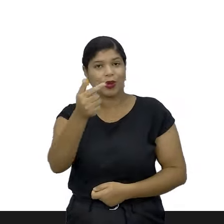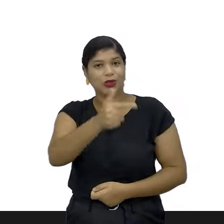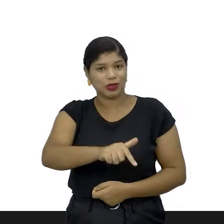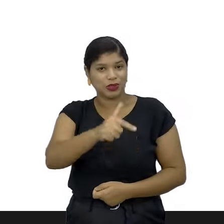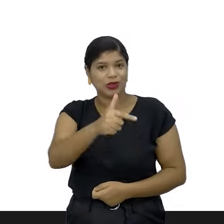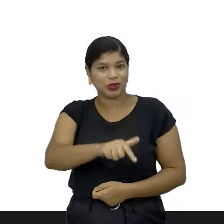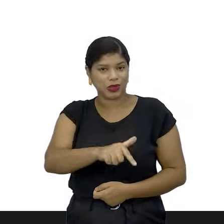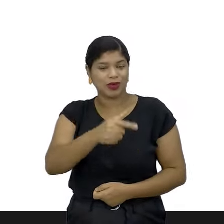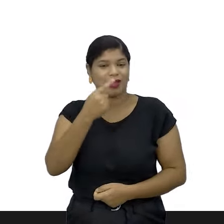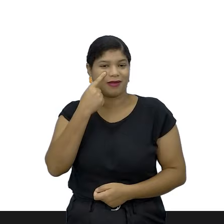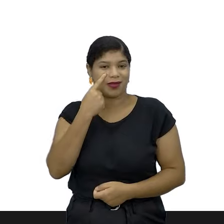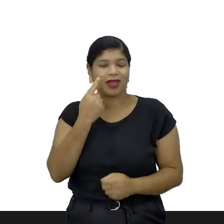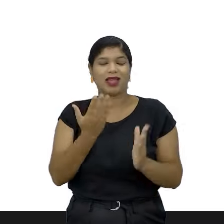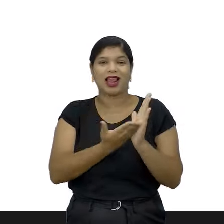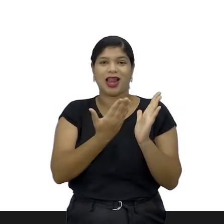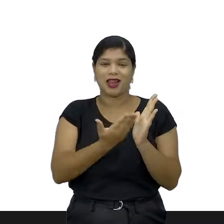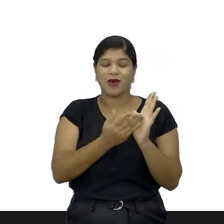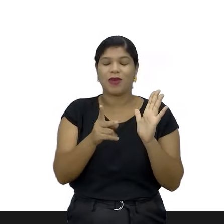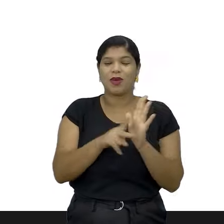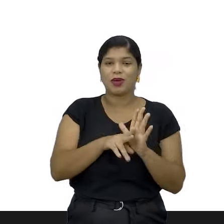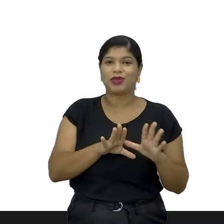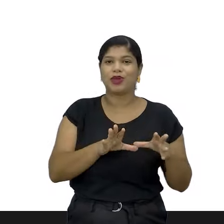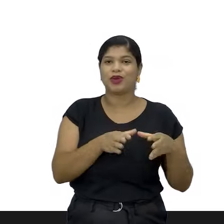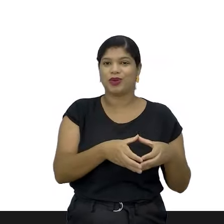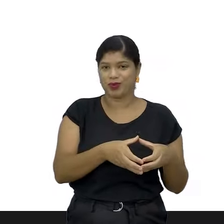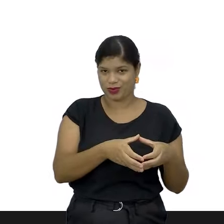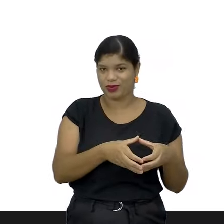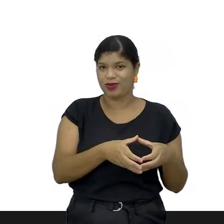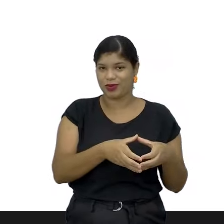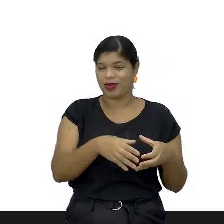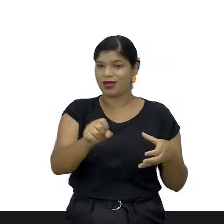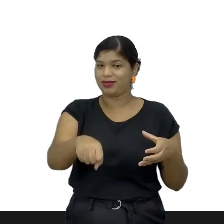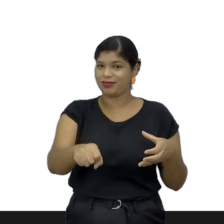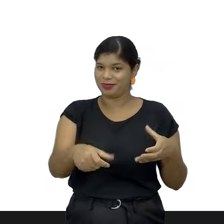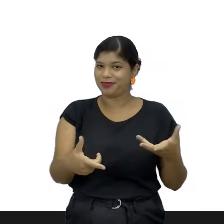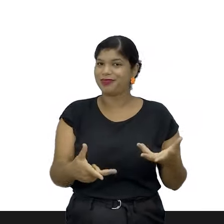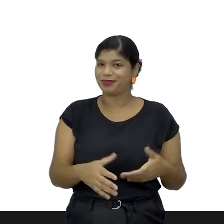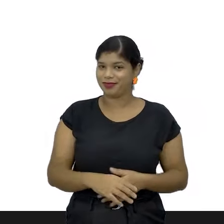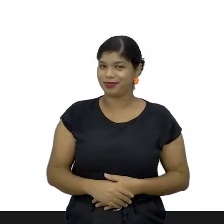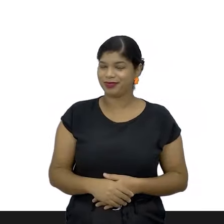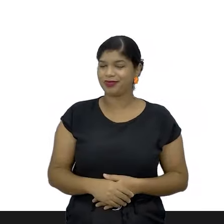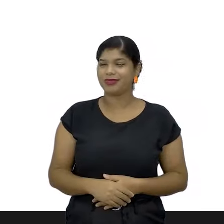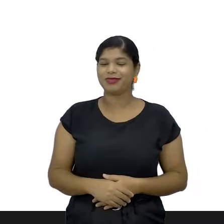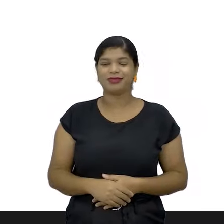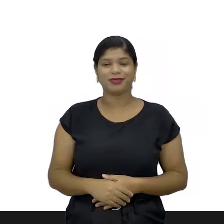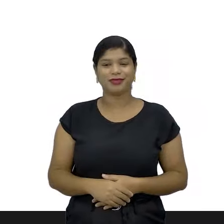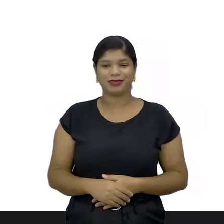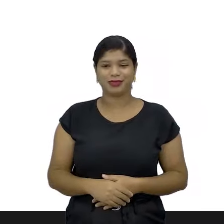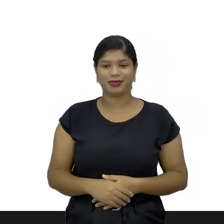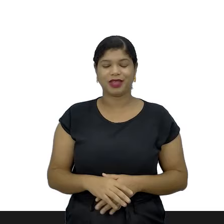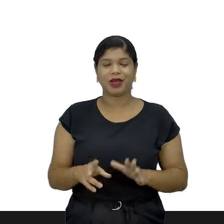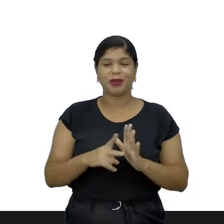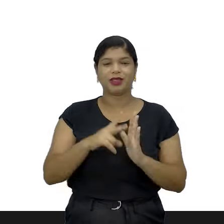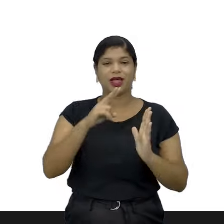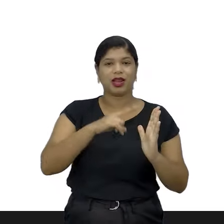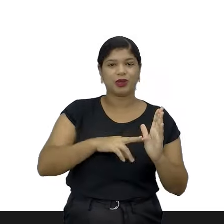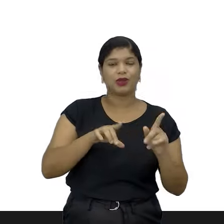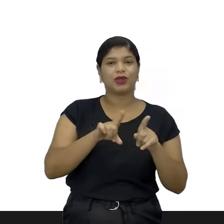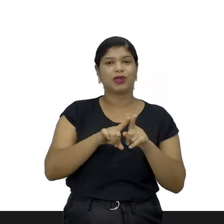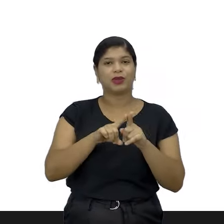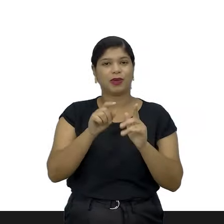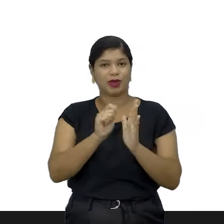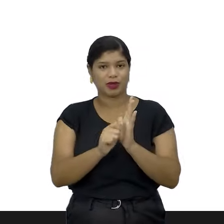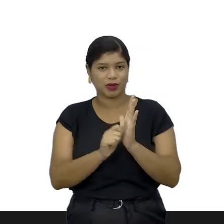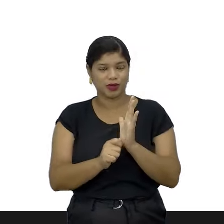né, essa receita no livro oficial da turma, pensando na articulação aí da leitura e da escrita, né,